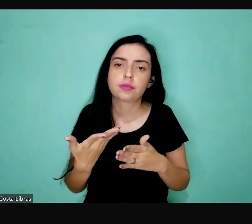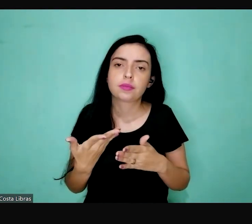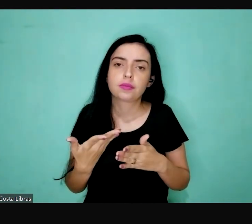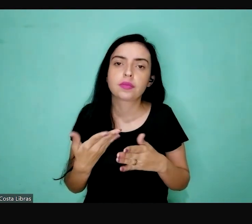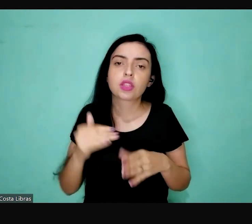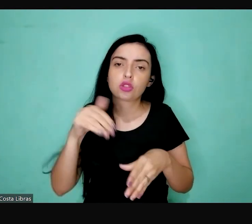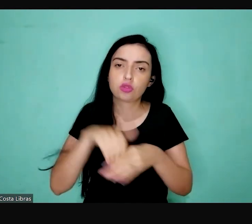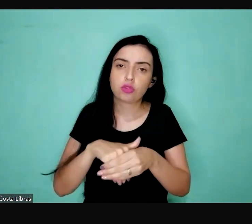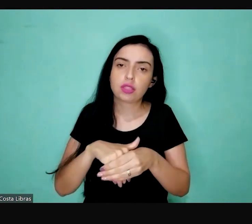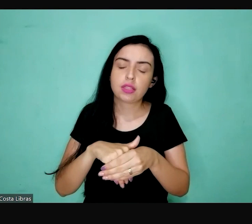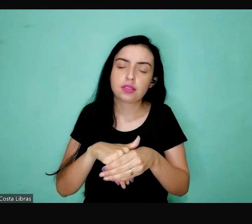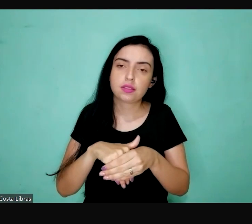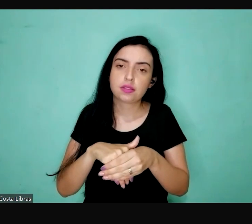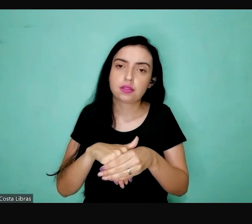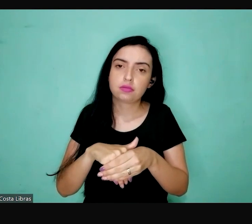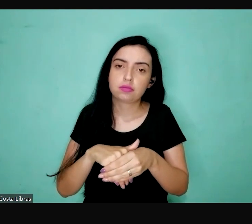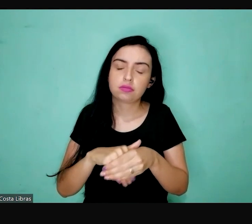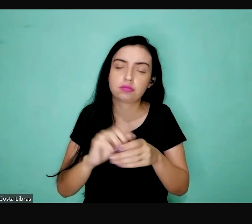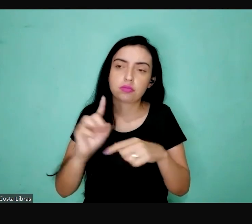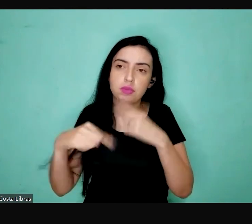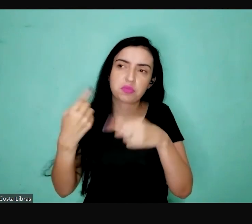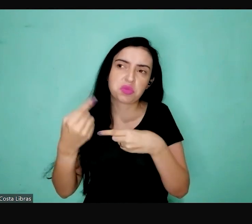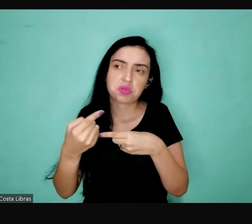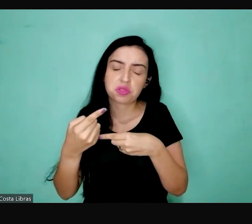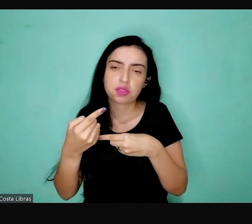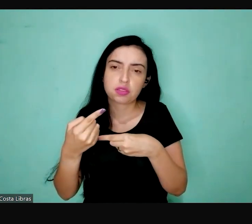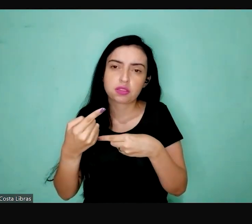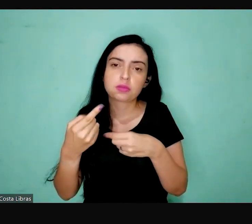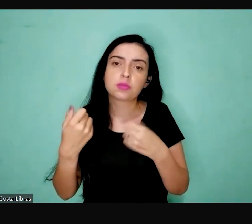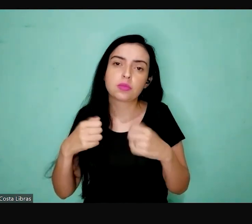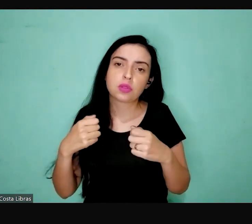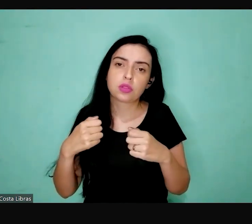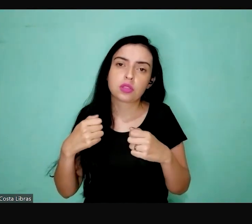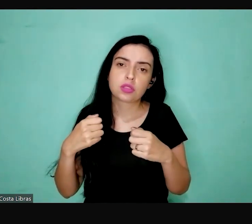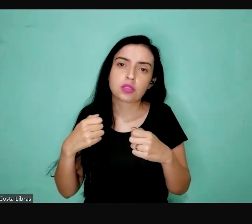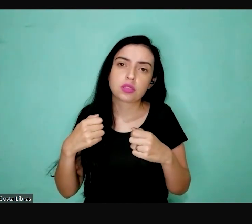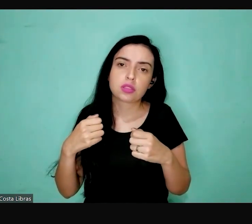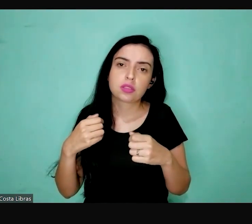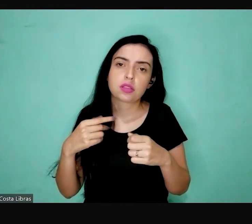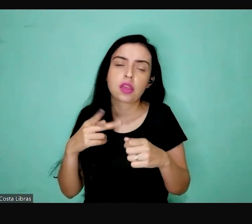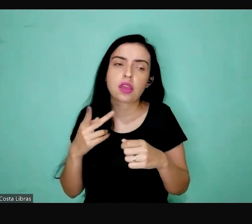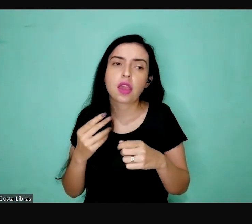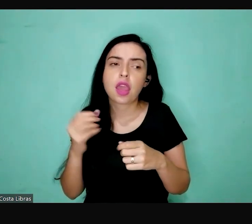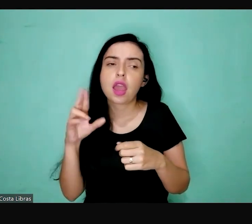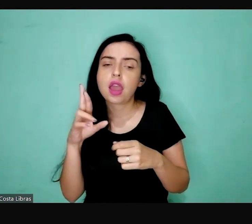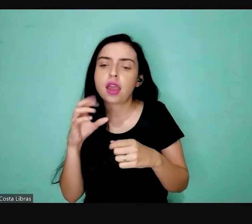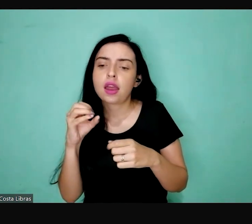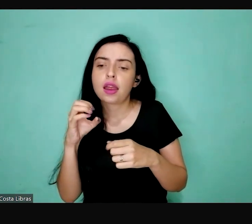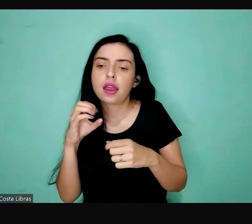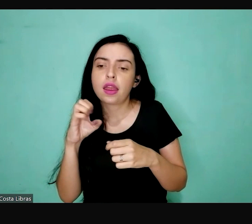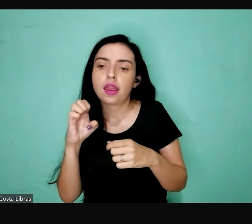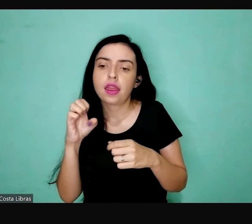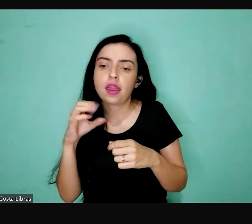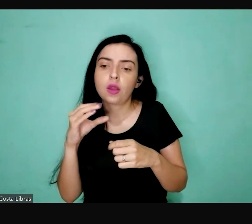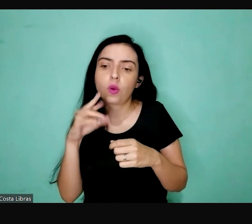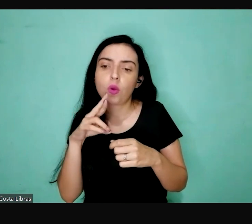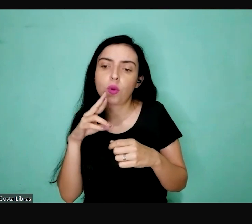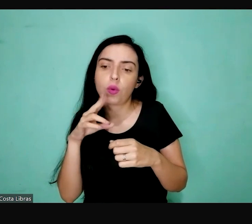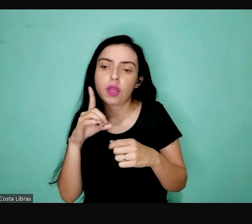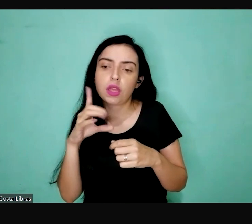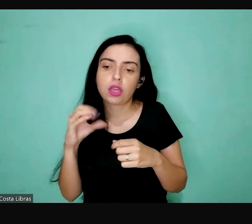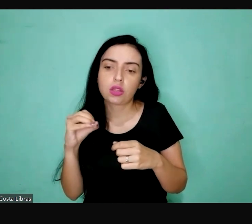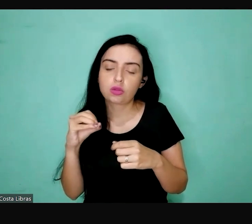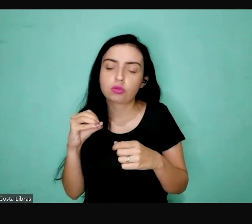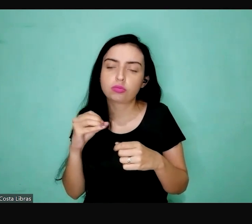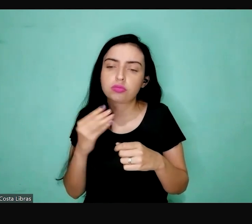decidir e depois já poderá ser recorrido, planejado um recurso de apelação